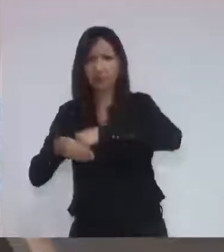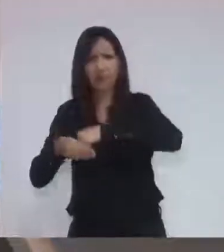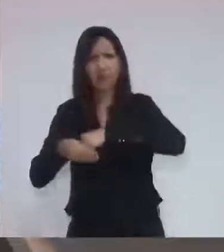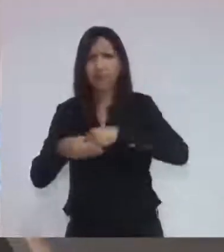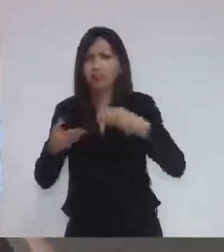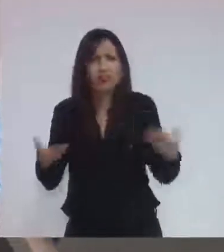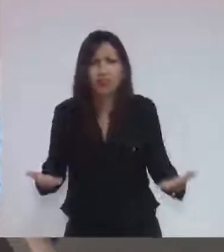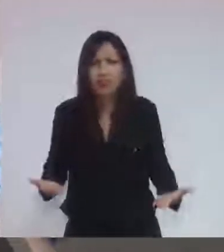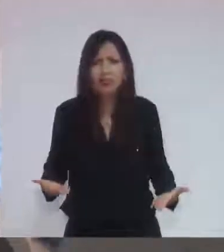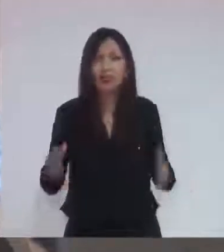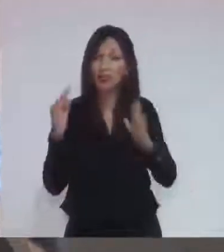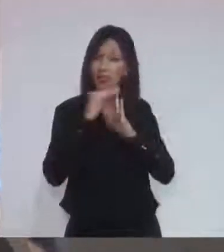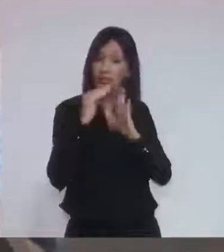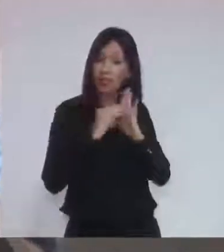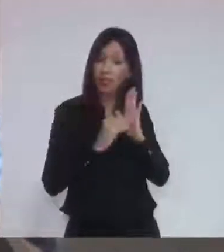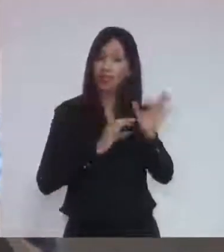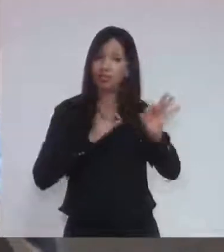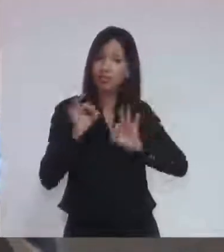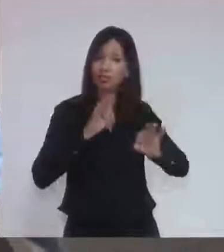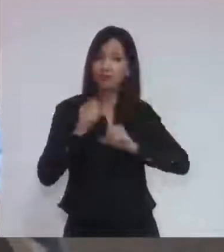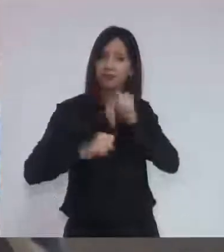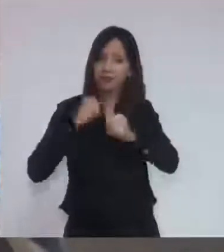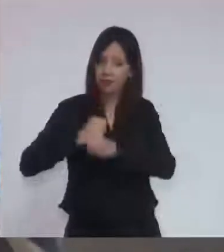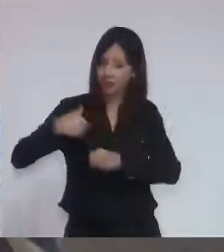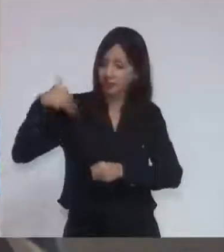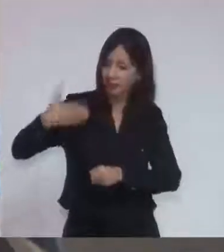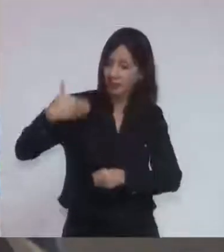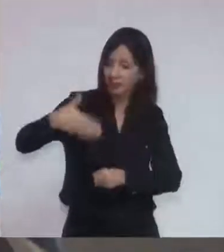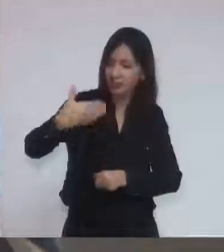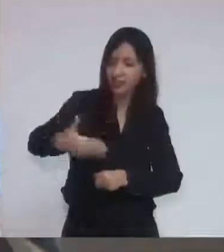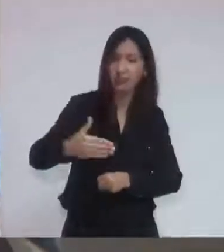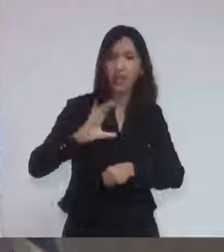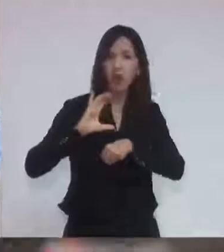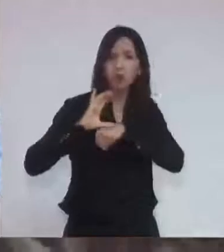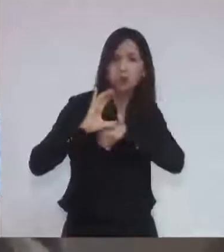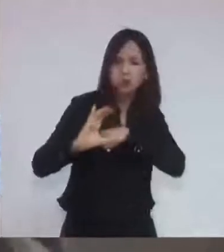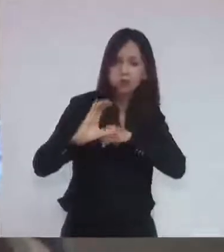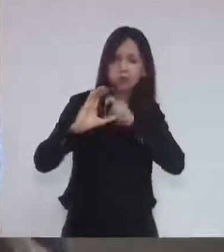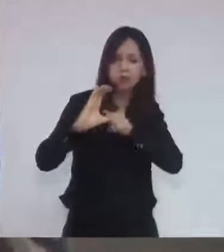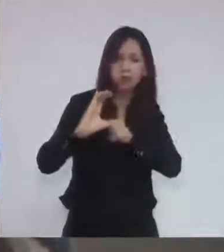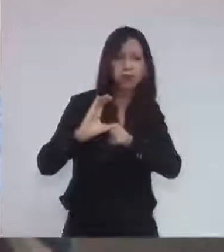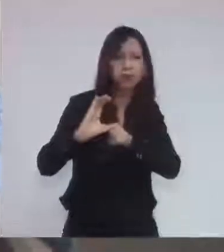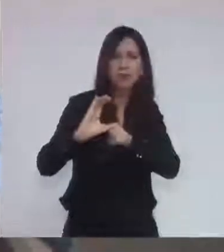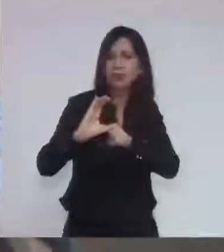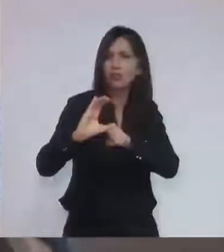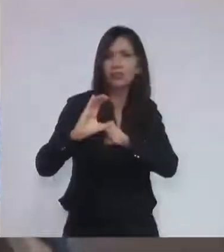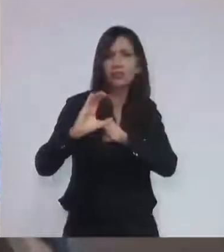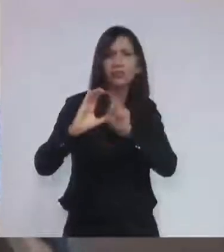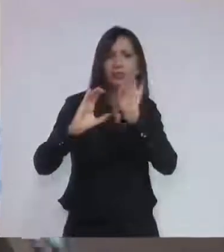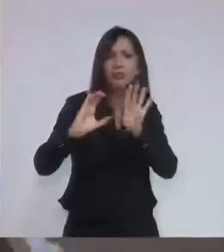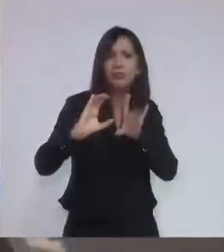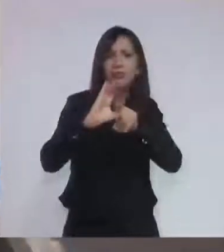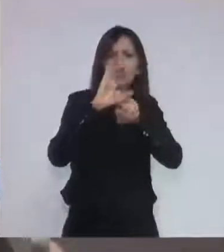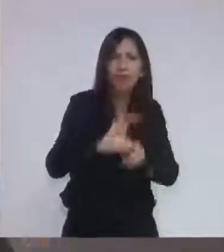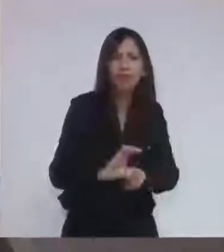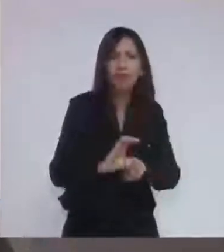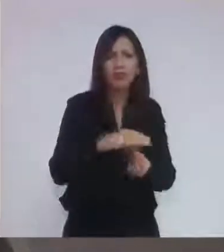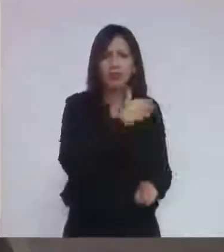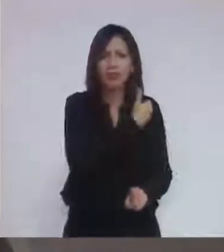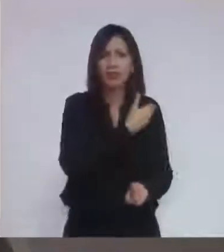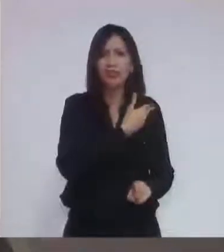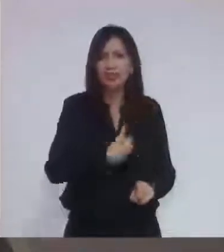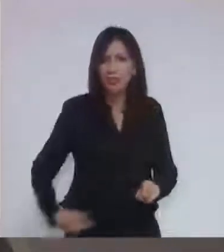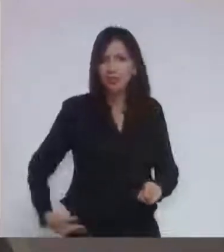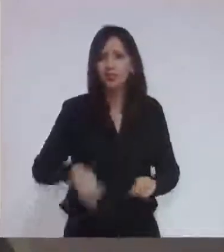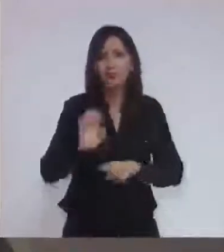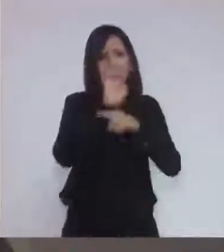uma sugestão para que seja todo ano destinado uma verba da cidade para a gente não depender só do estado? para que,